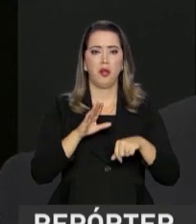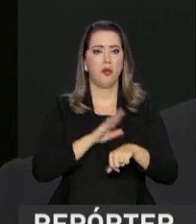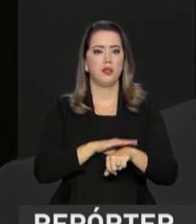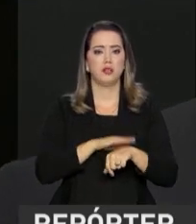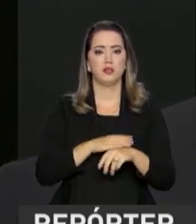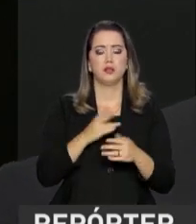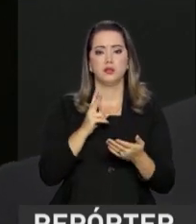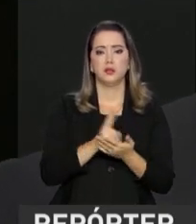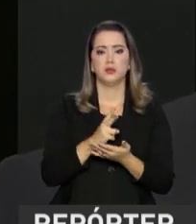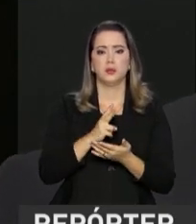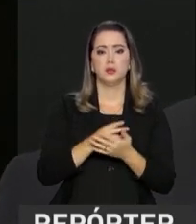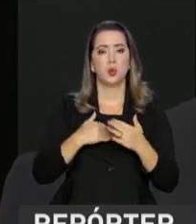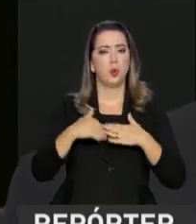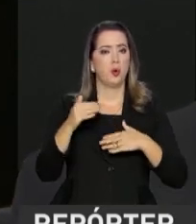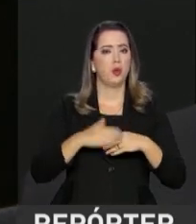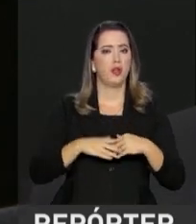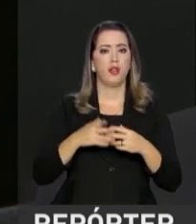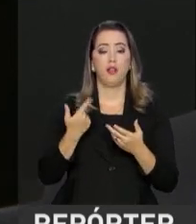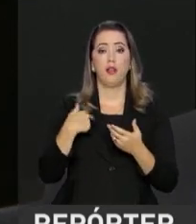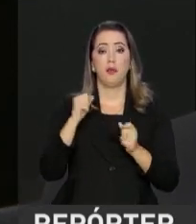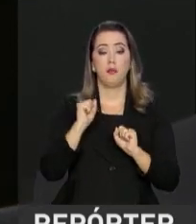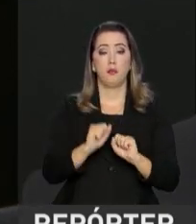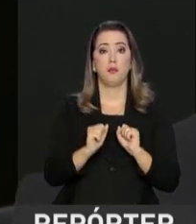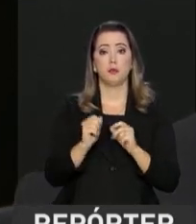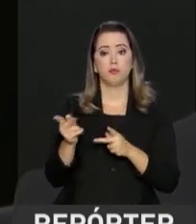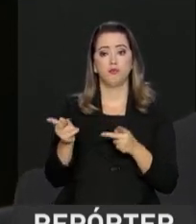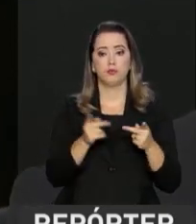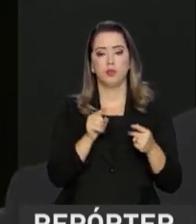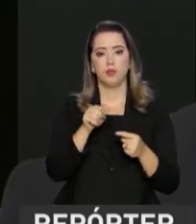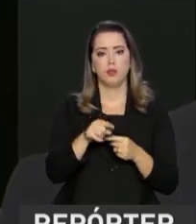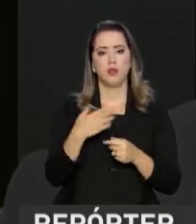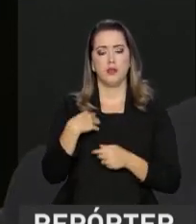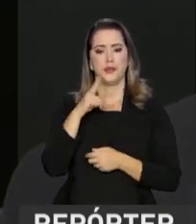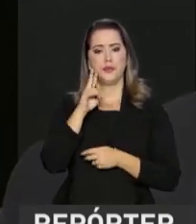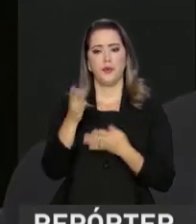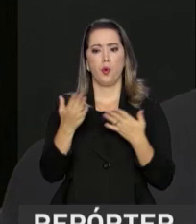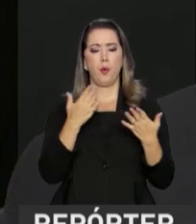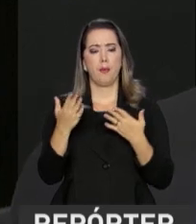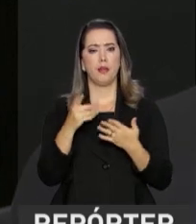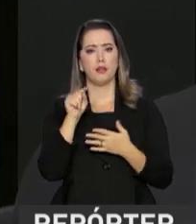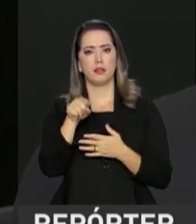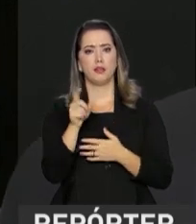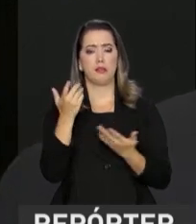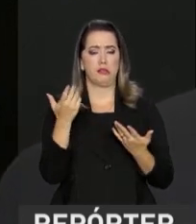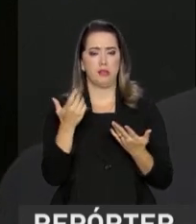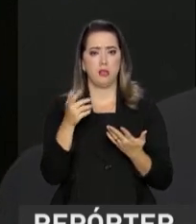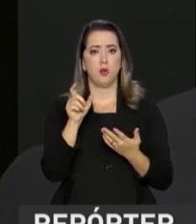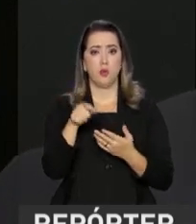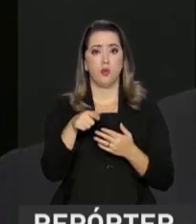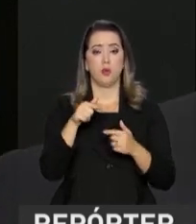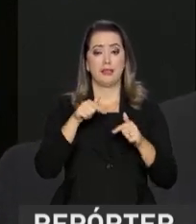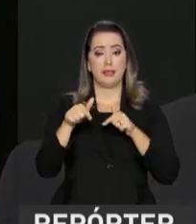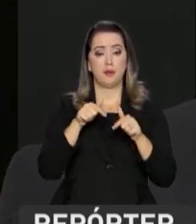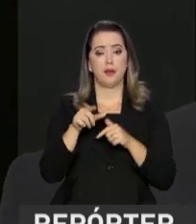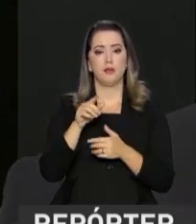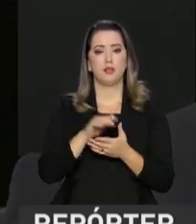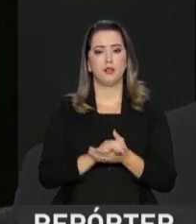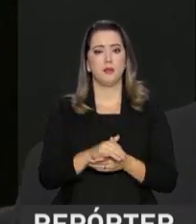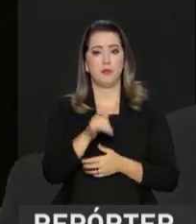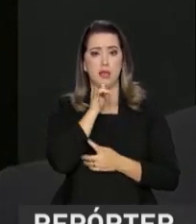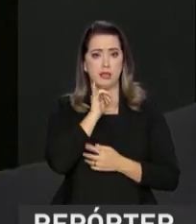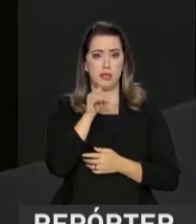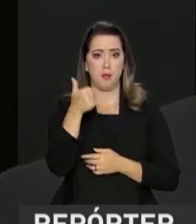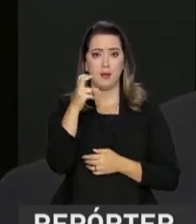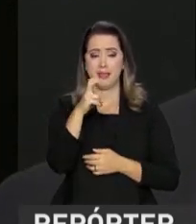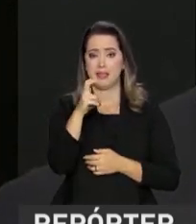capaz de produzir eu vou me pediu que ele efetivamente produtos por exemplo o marco 15 perícias um dia tem uma greve de